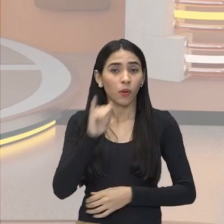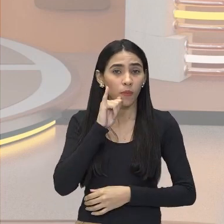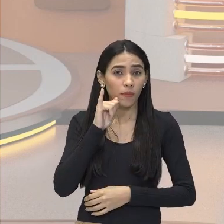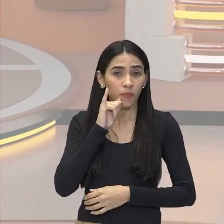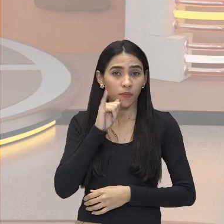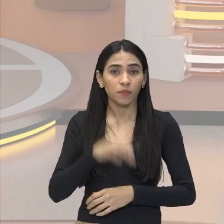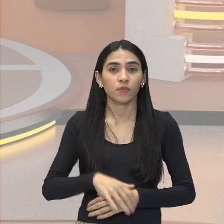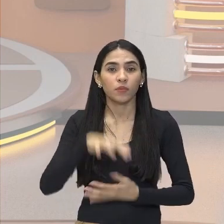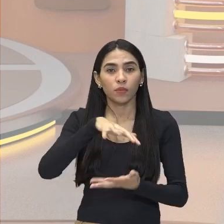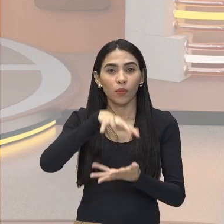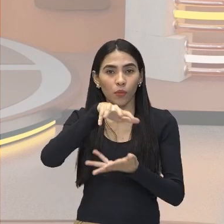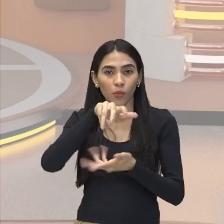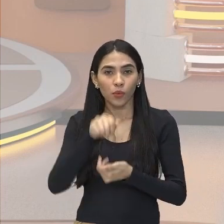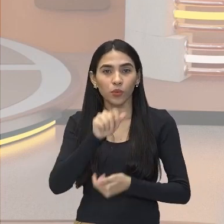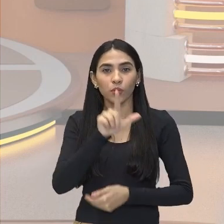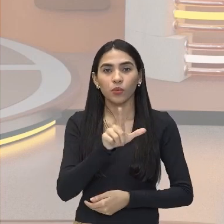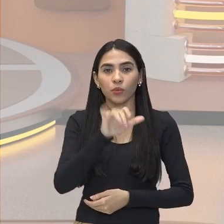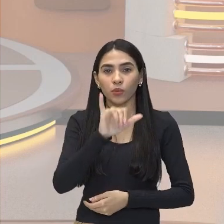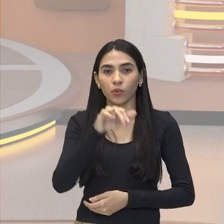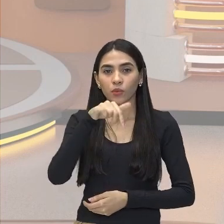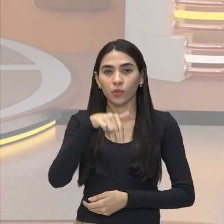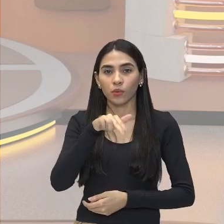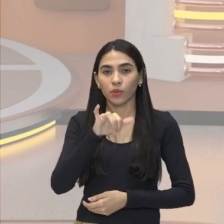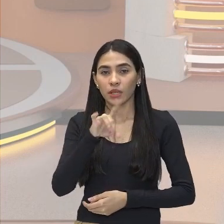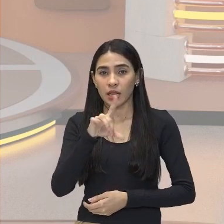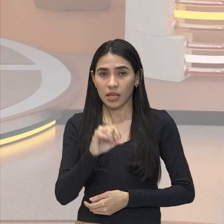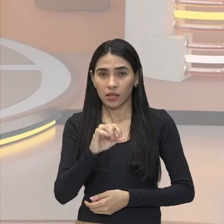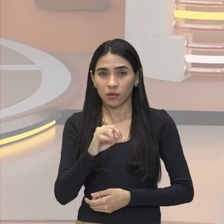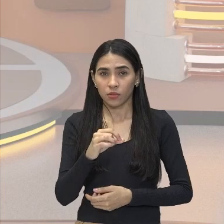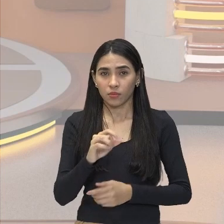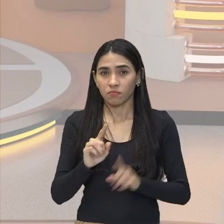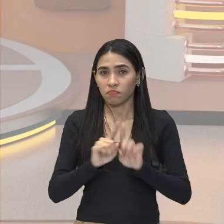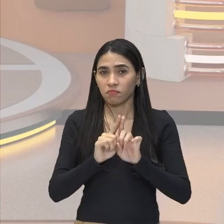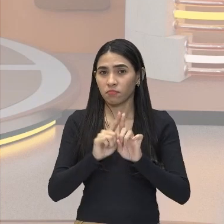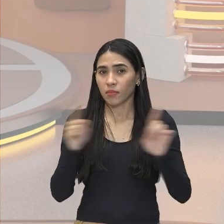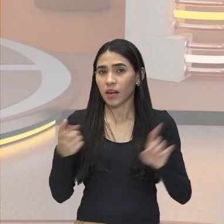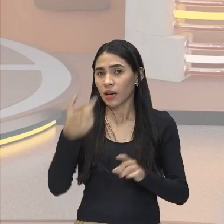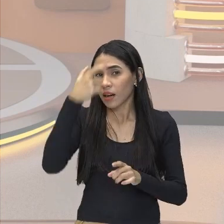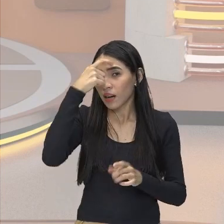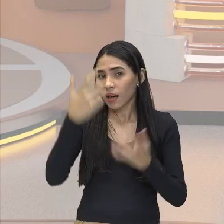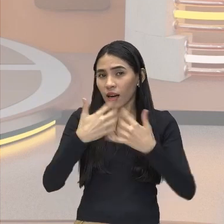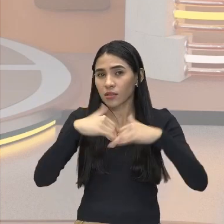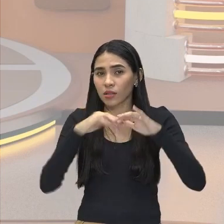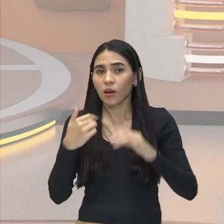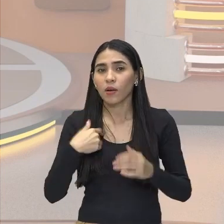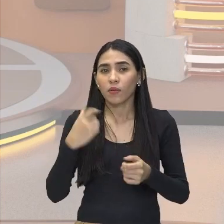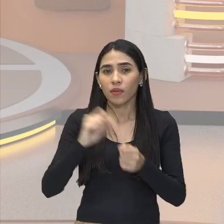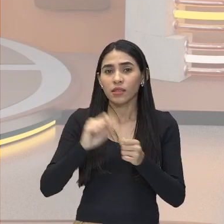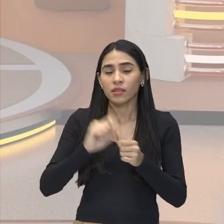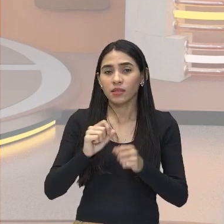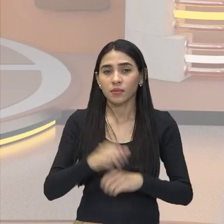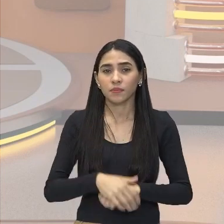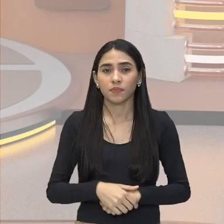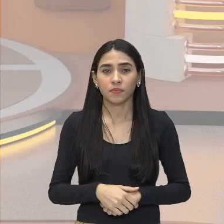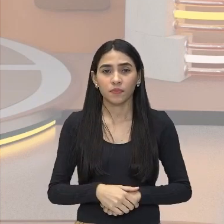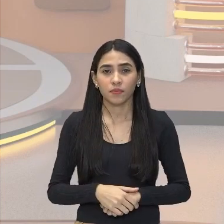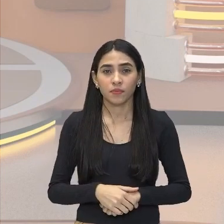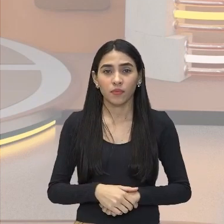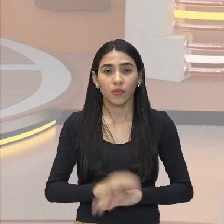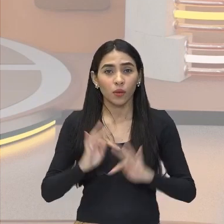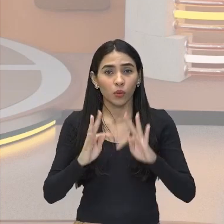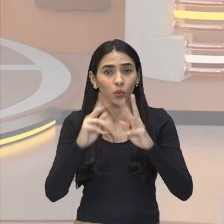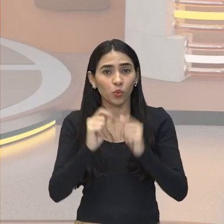num mundo líquido. E aí, o que seria mais racional eu fazer, então? Já que